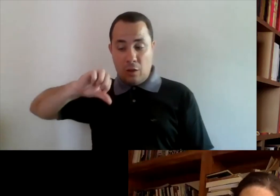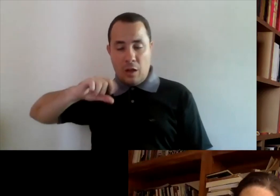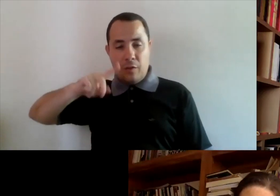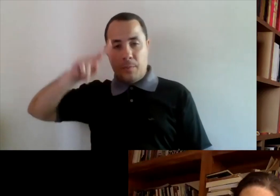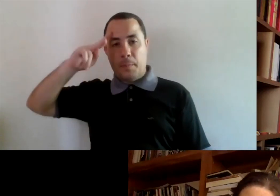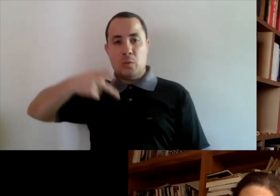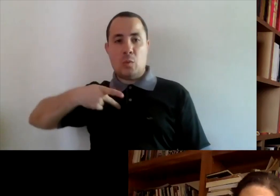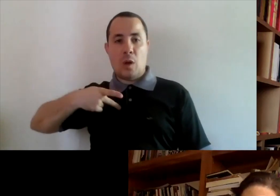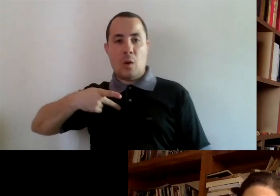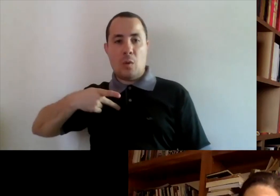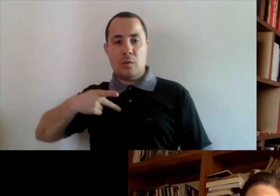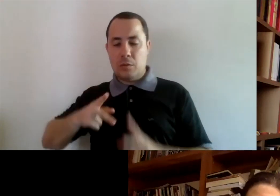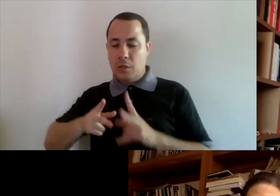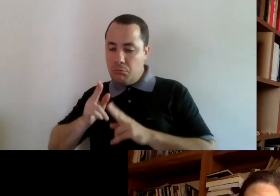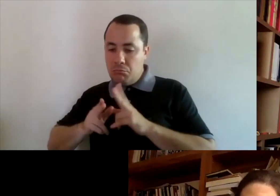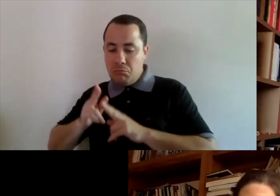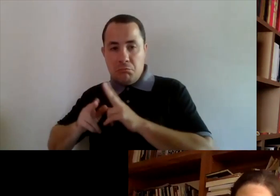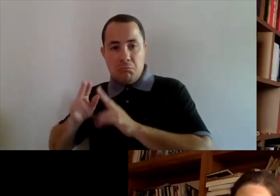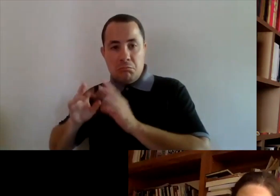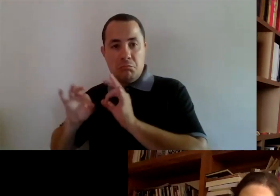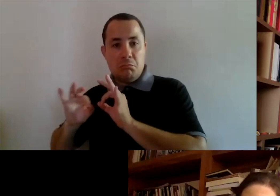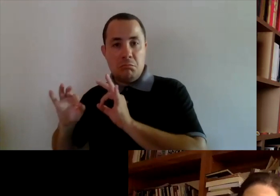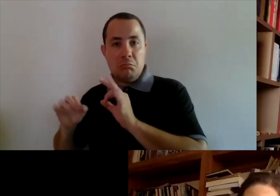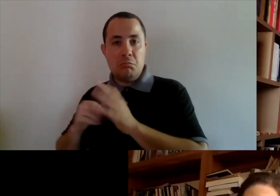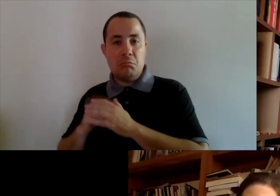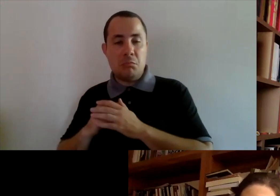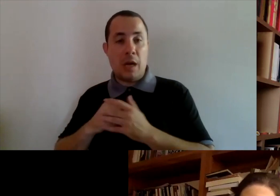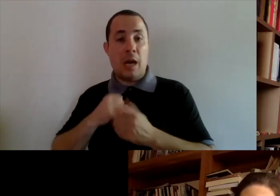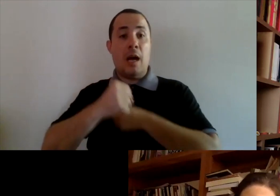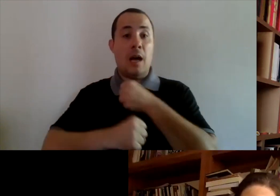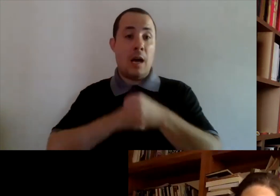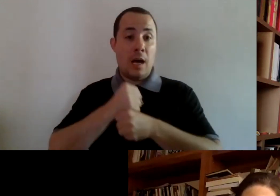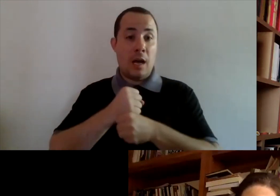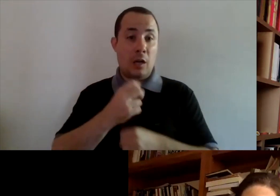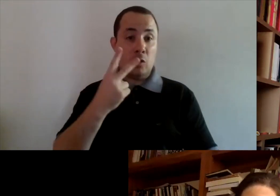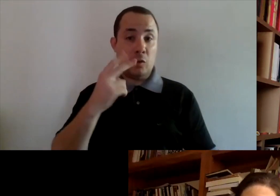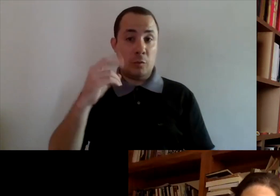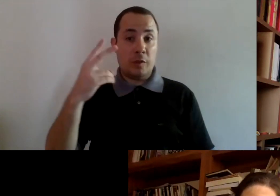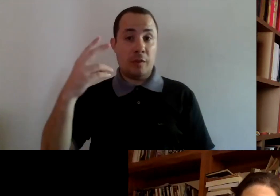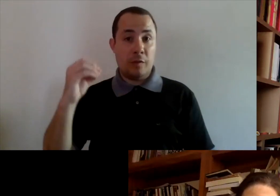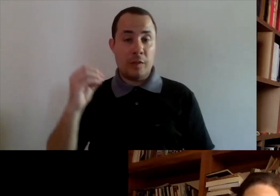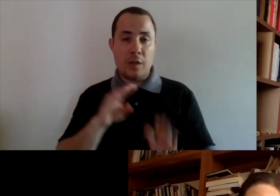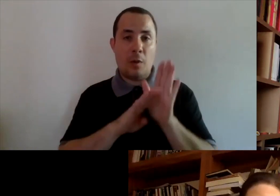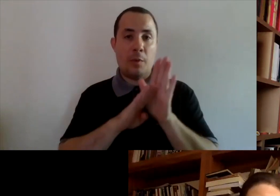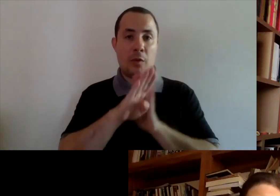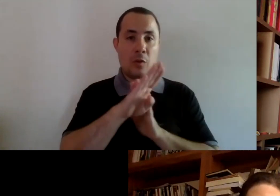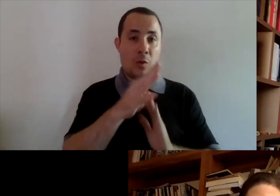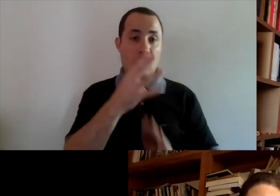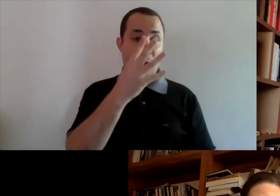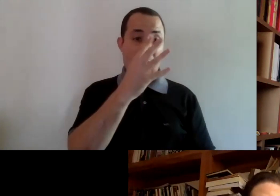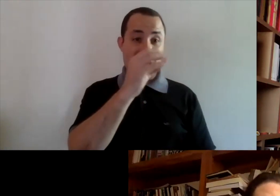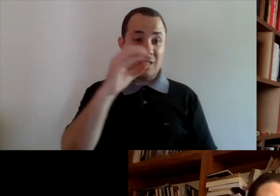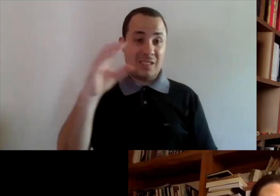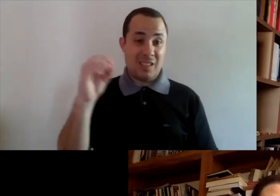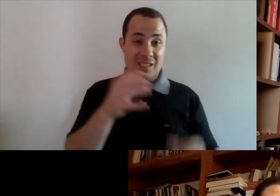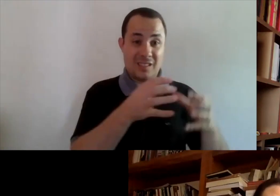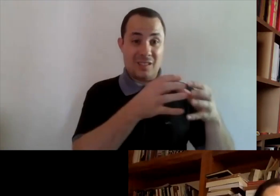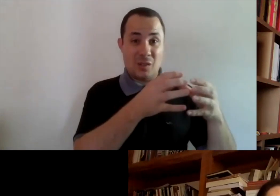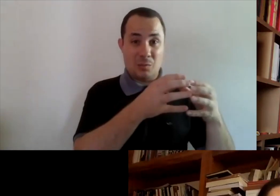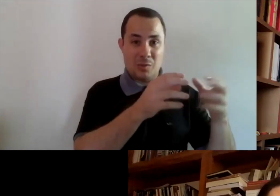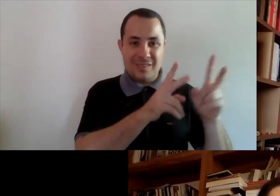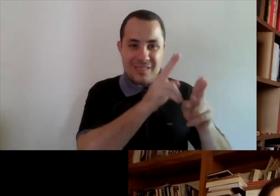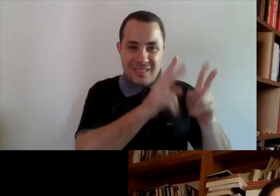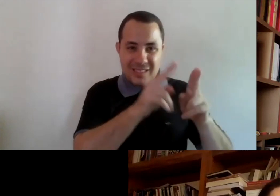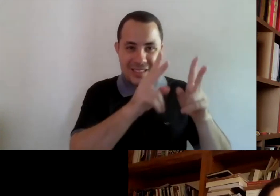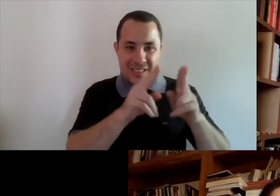livro, né? E em 2020, esse número aumentou muito, já foi para 450 editoras e 162